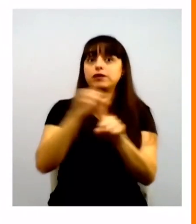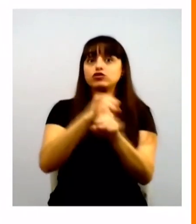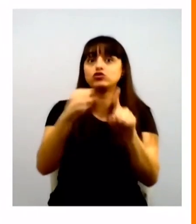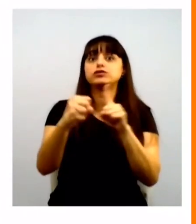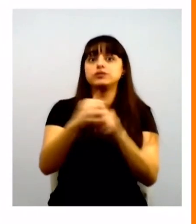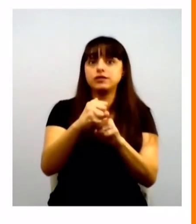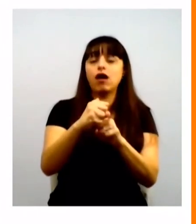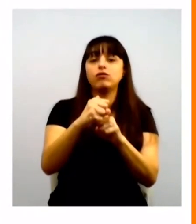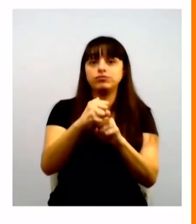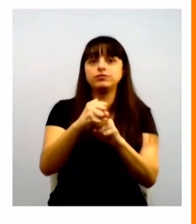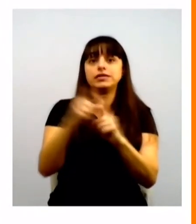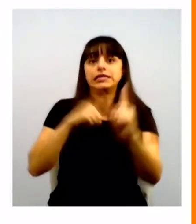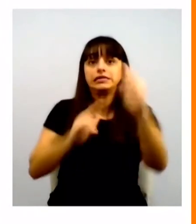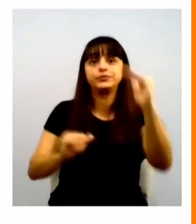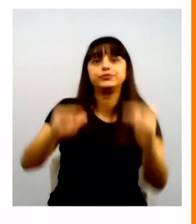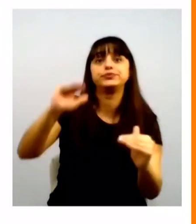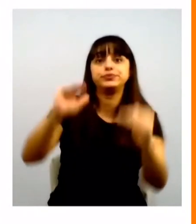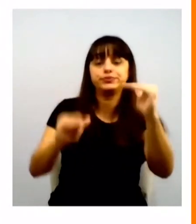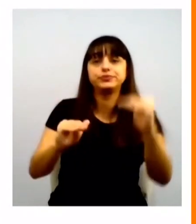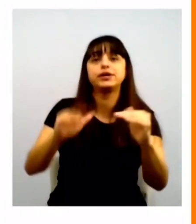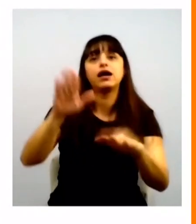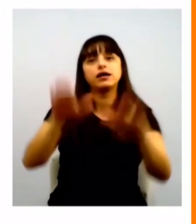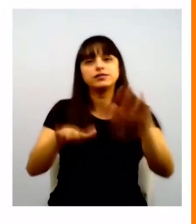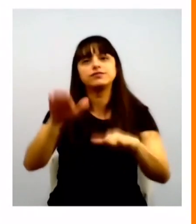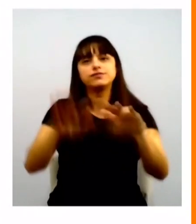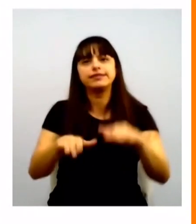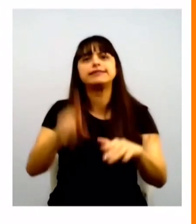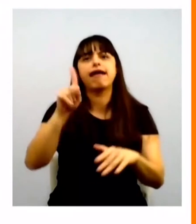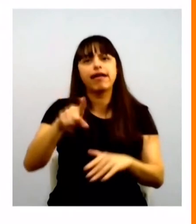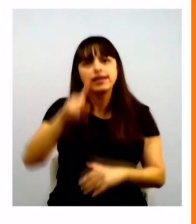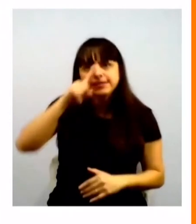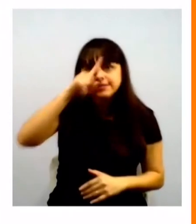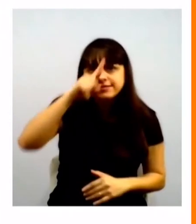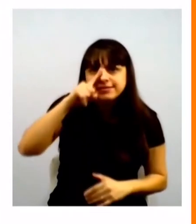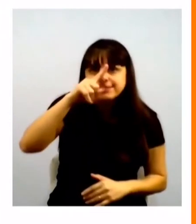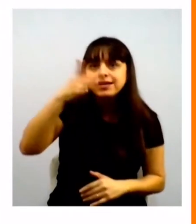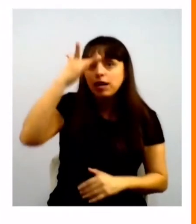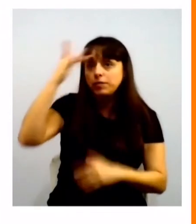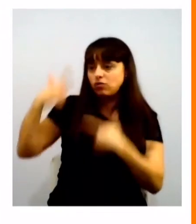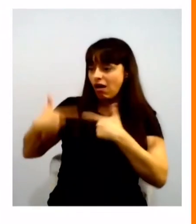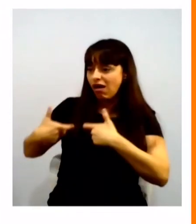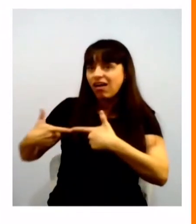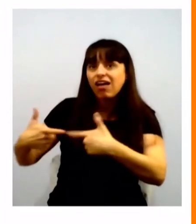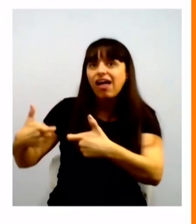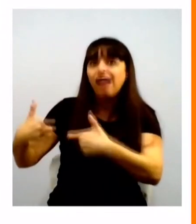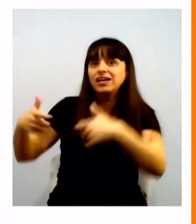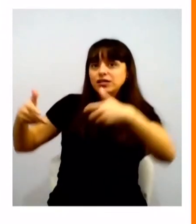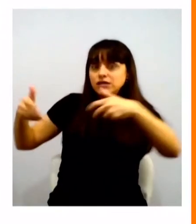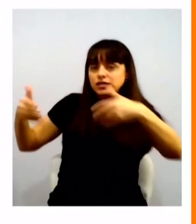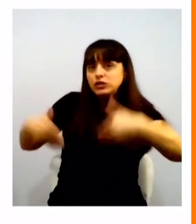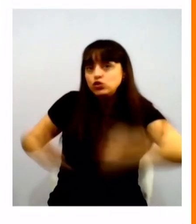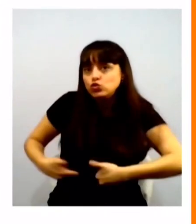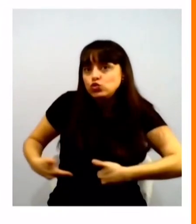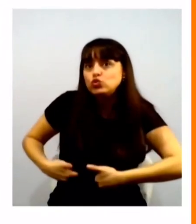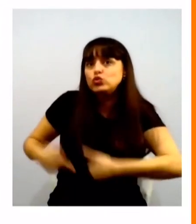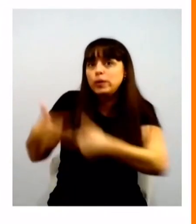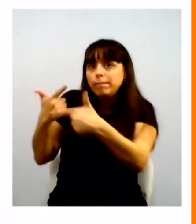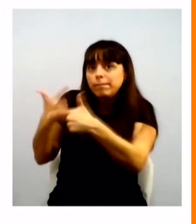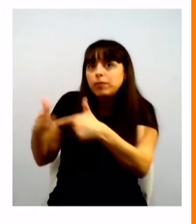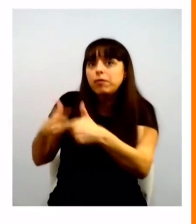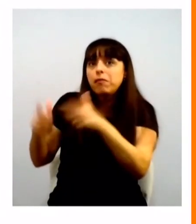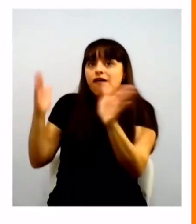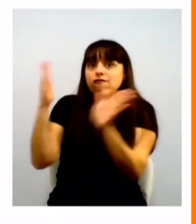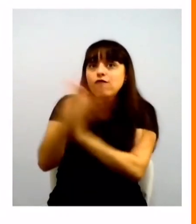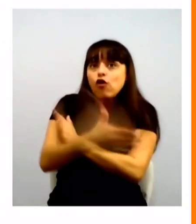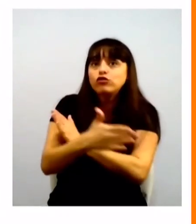situação de risco, refugiados, que vivem um campo de refugiados no Oriente